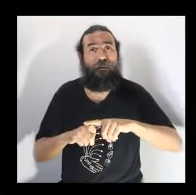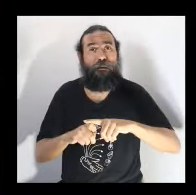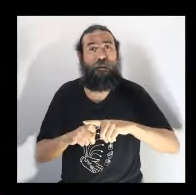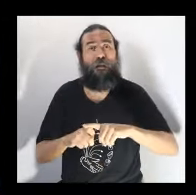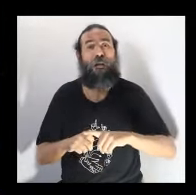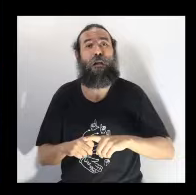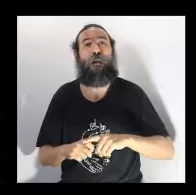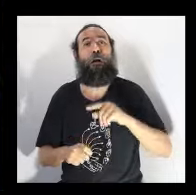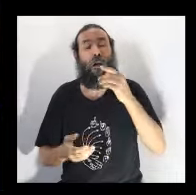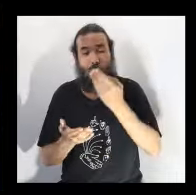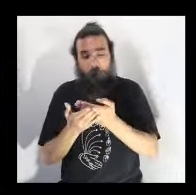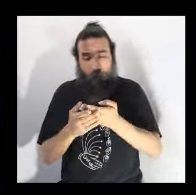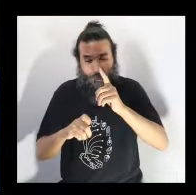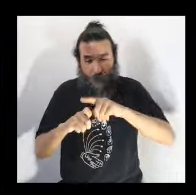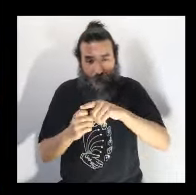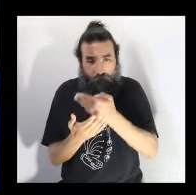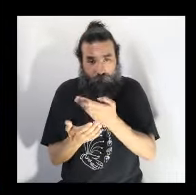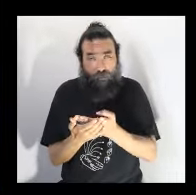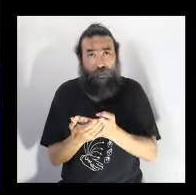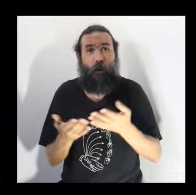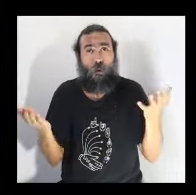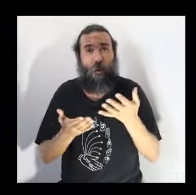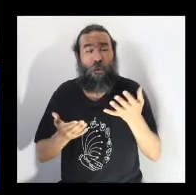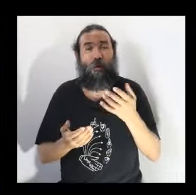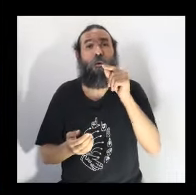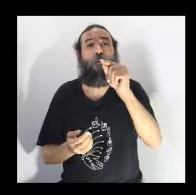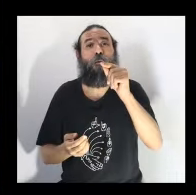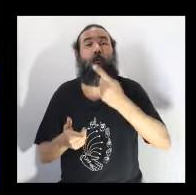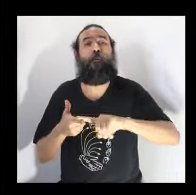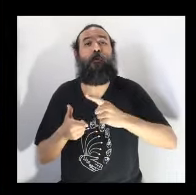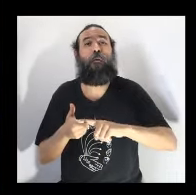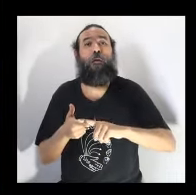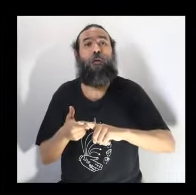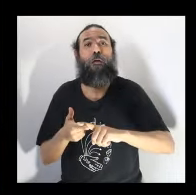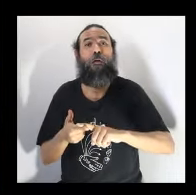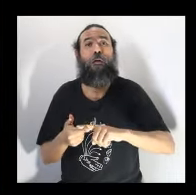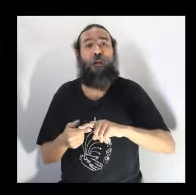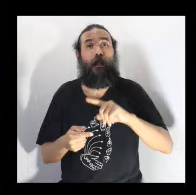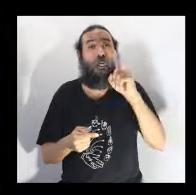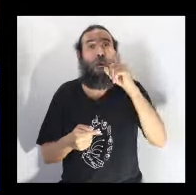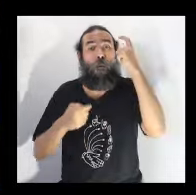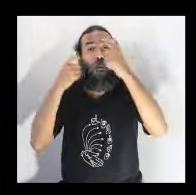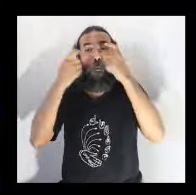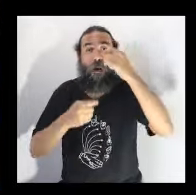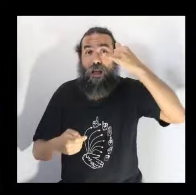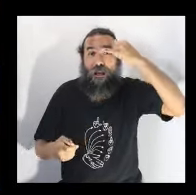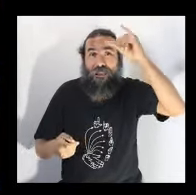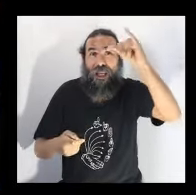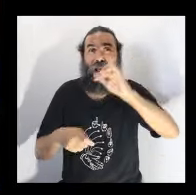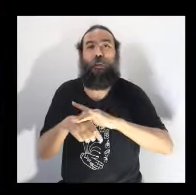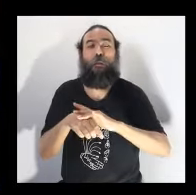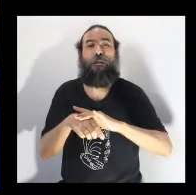condição e é tanto que a medicina vive hoje em uma emergência não de tratar de